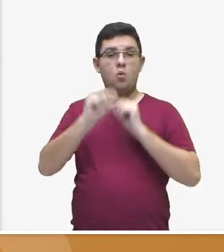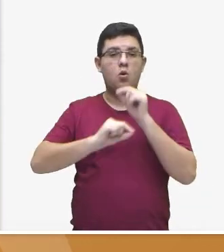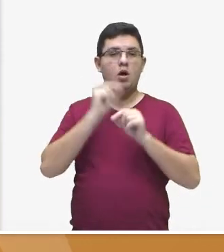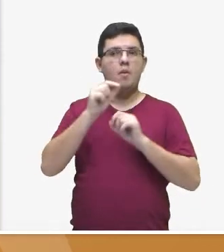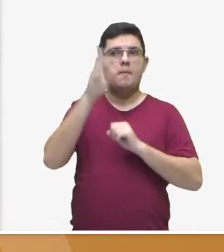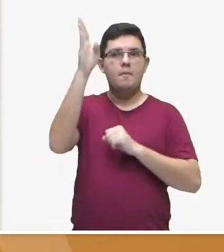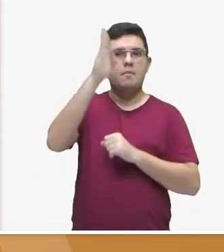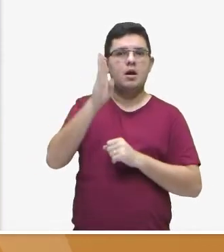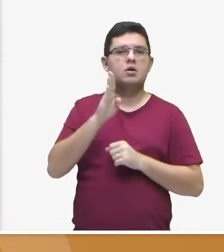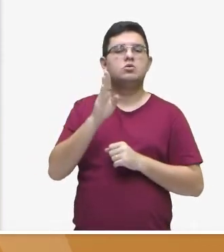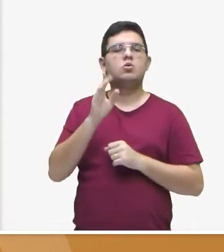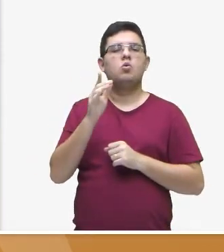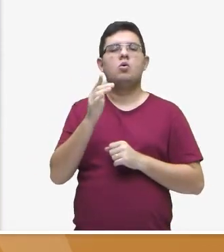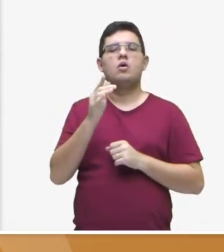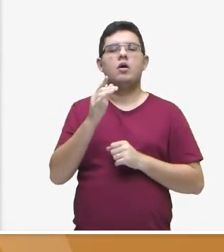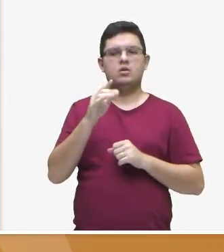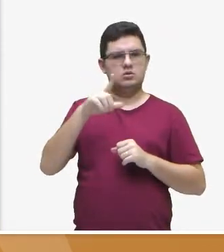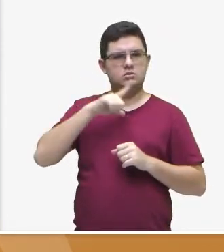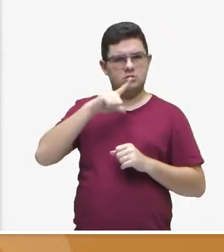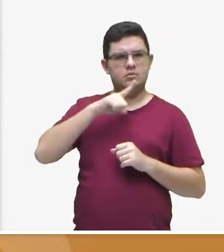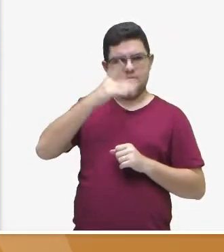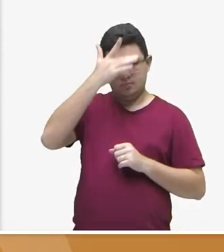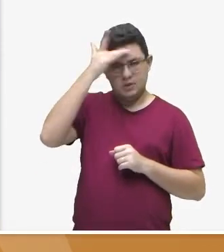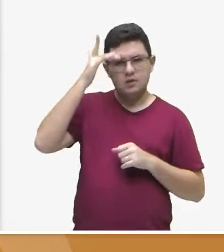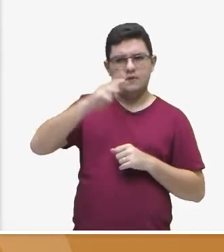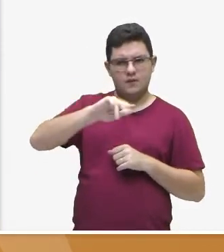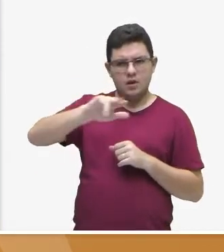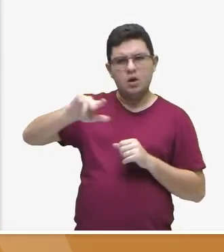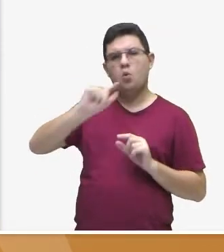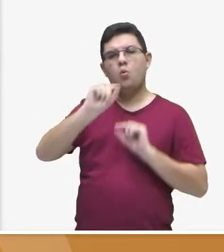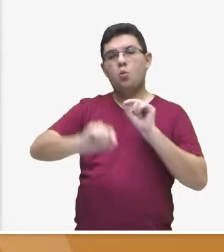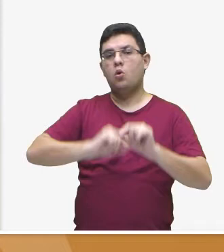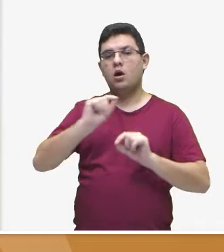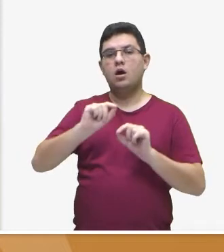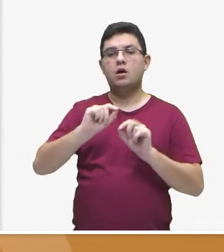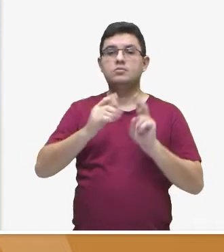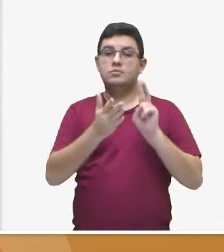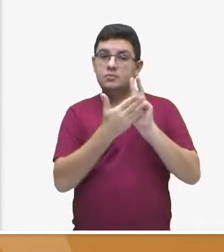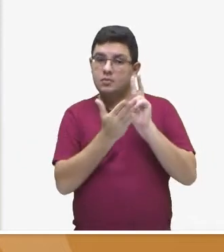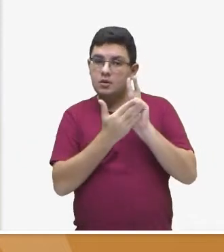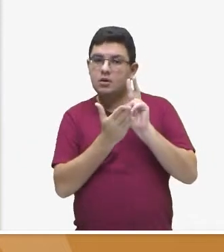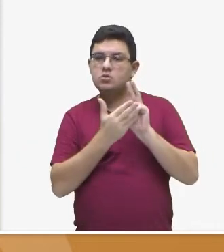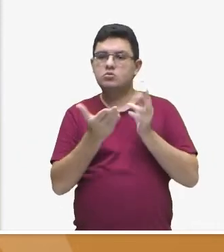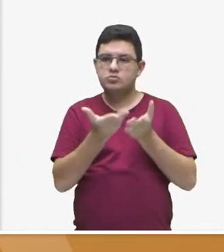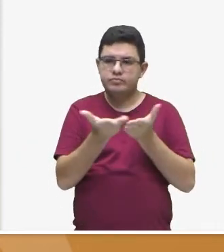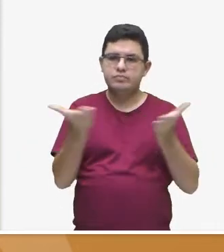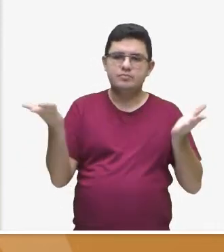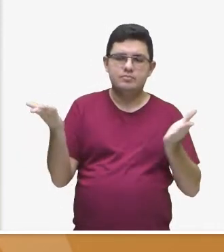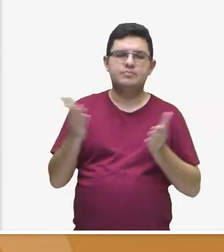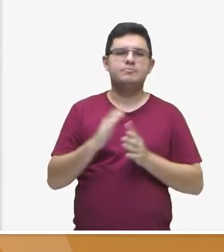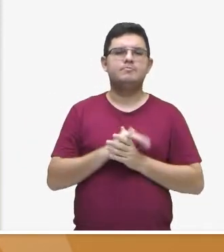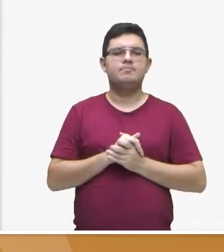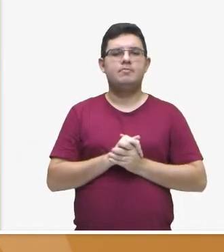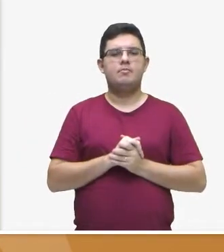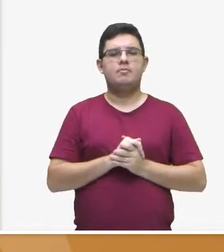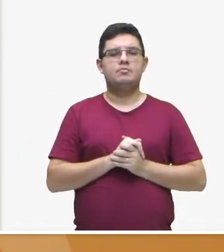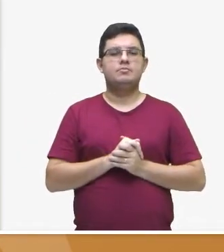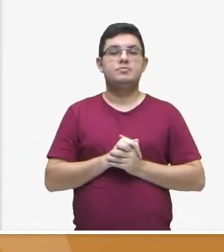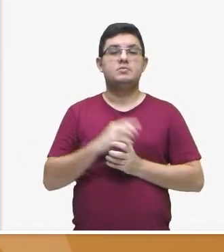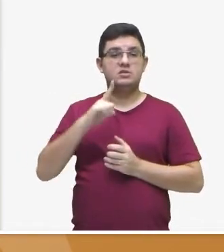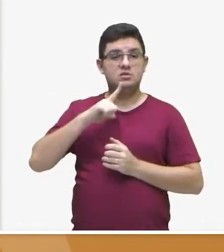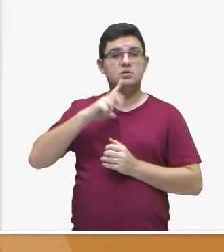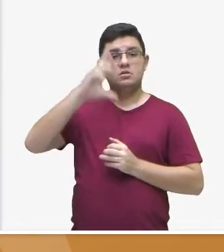uma terra vazia, não era uma terra abandonada. Essa terra tinha